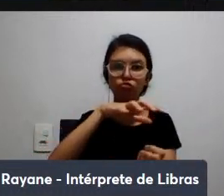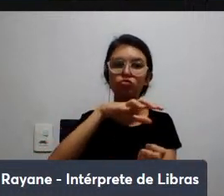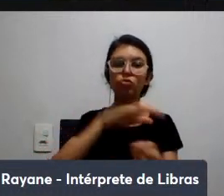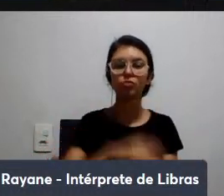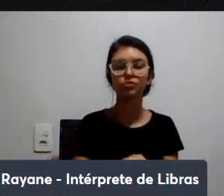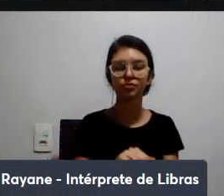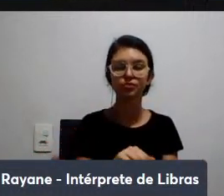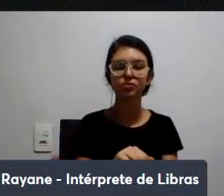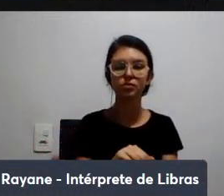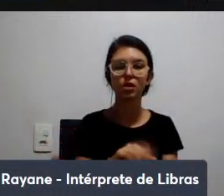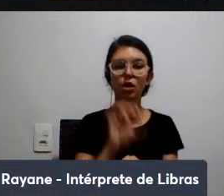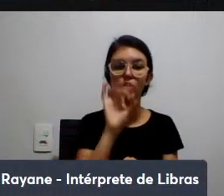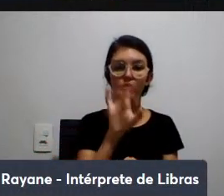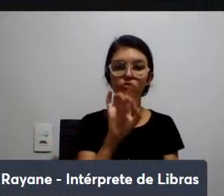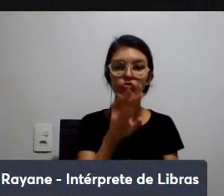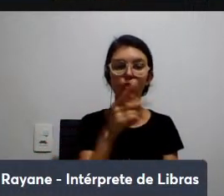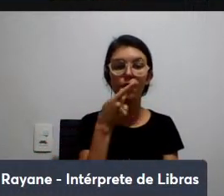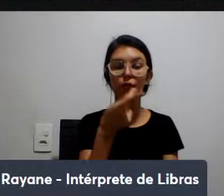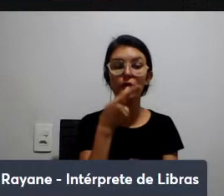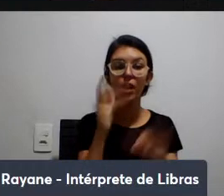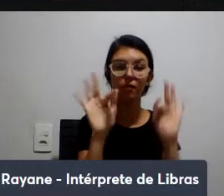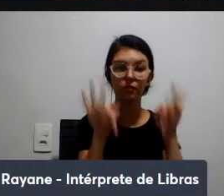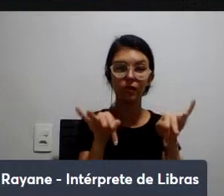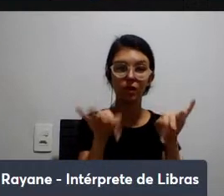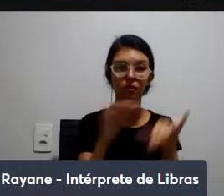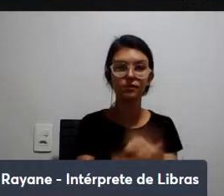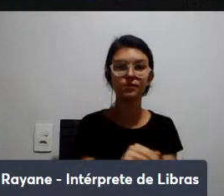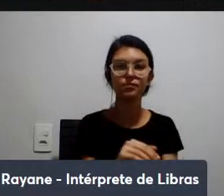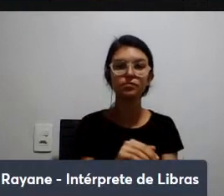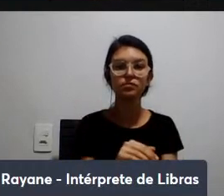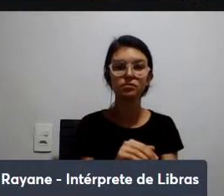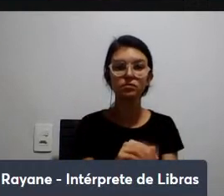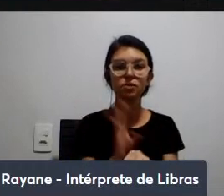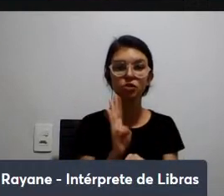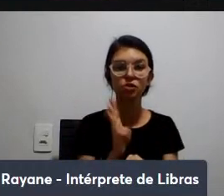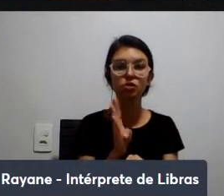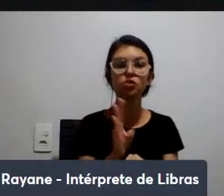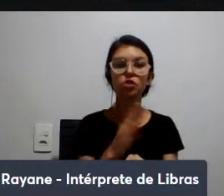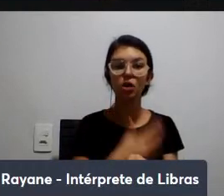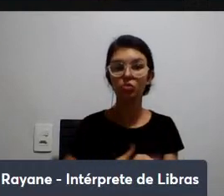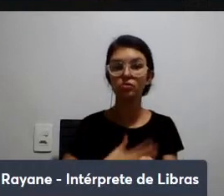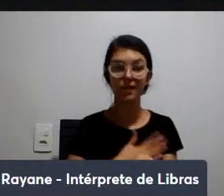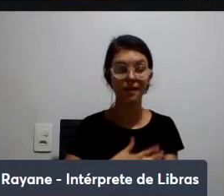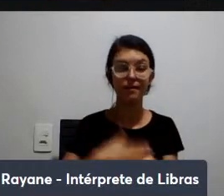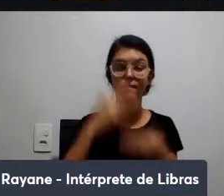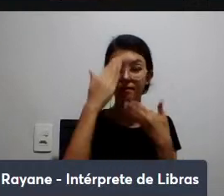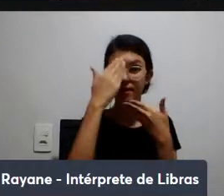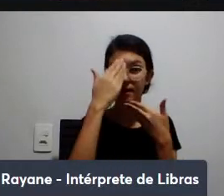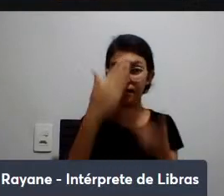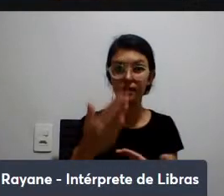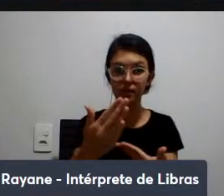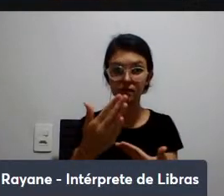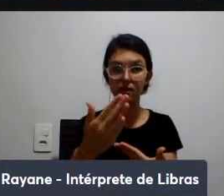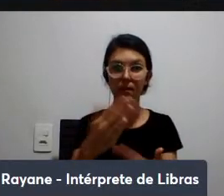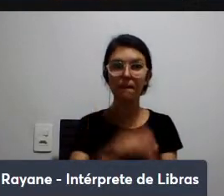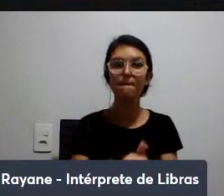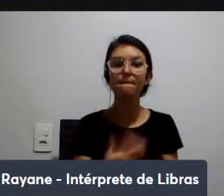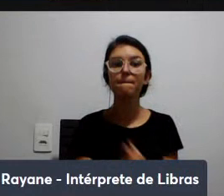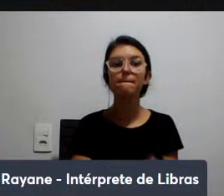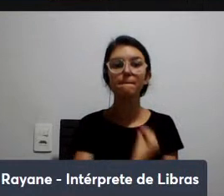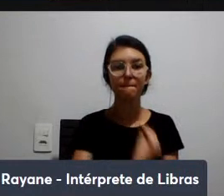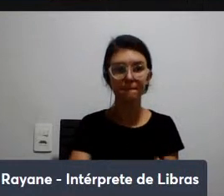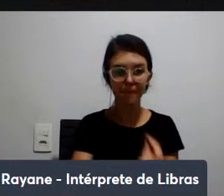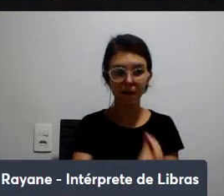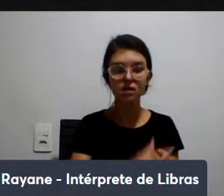sentido, só como umas palavras finais, e já gostaria também de novamente agradecer pela presença dela